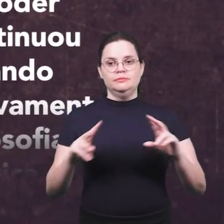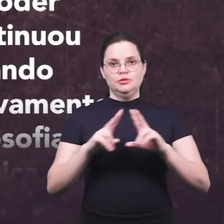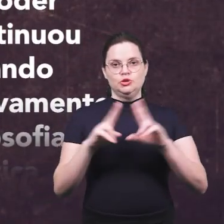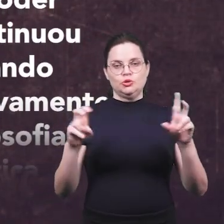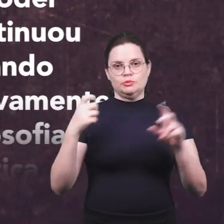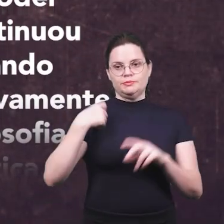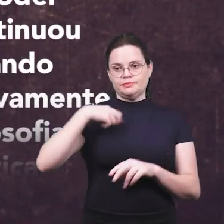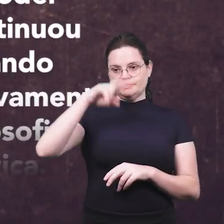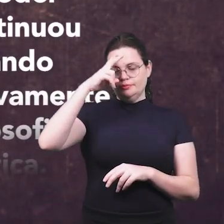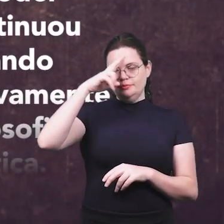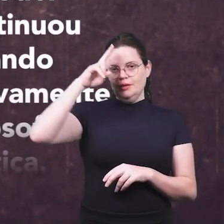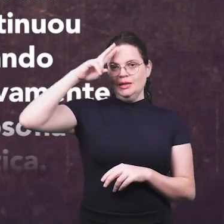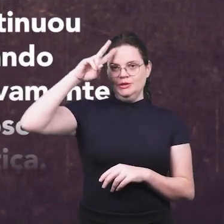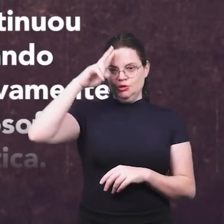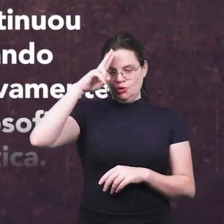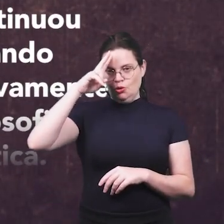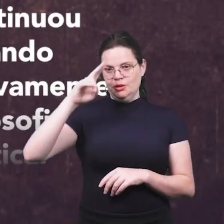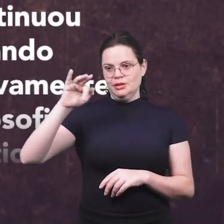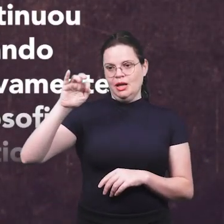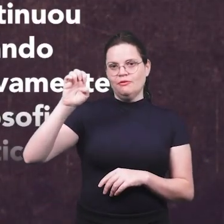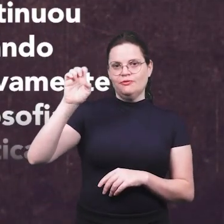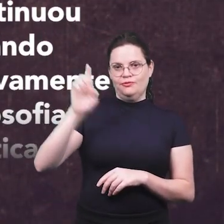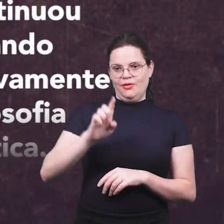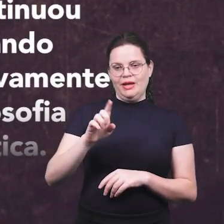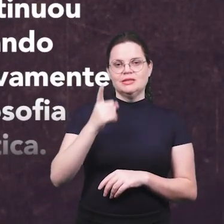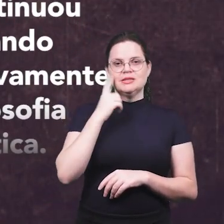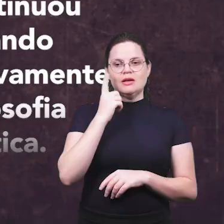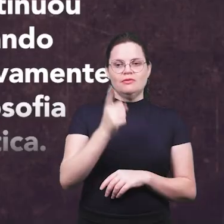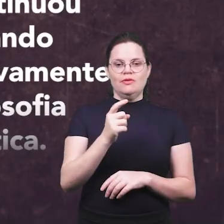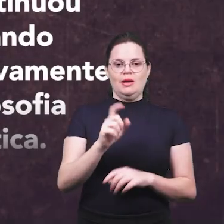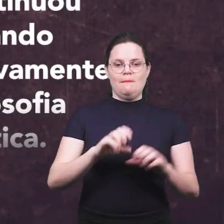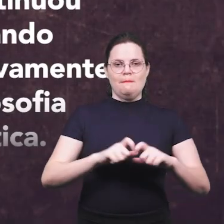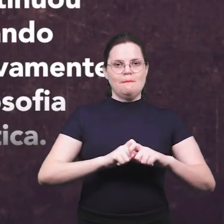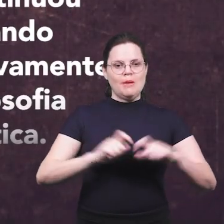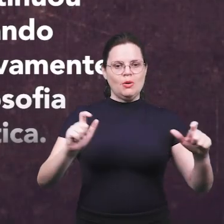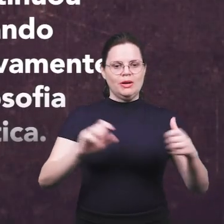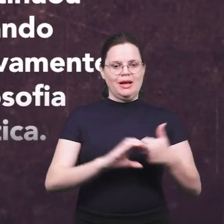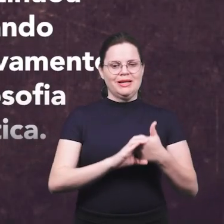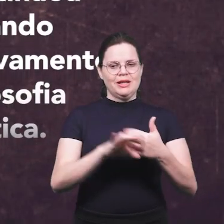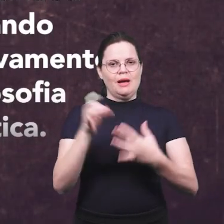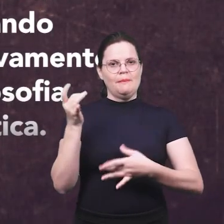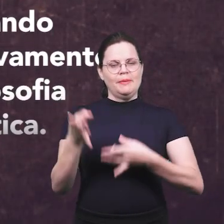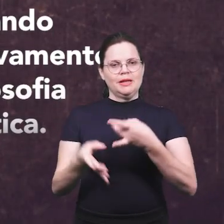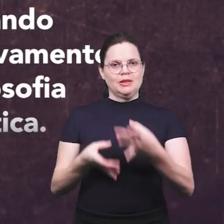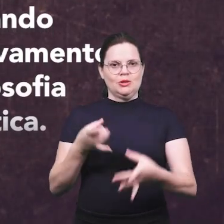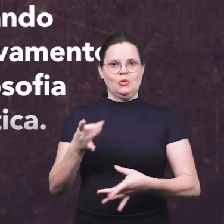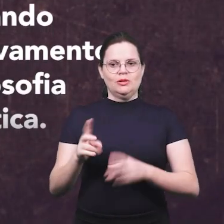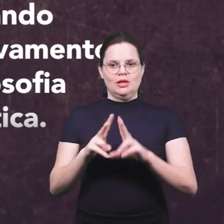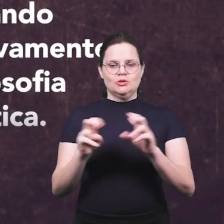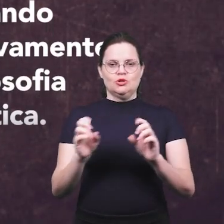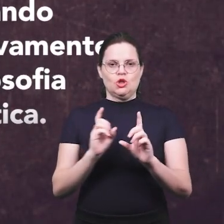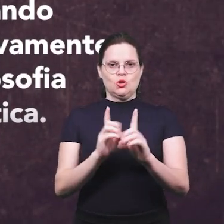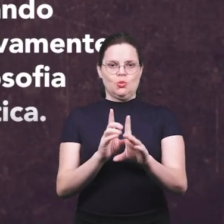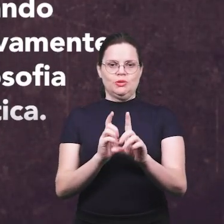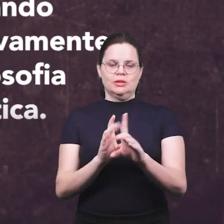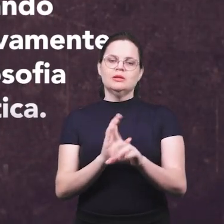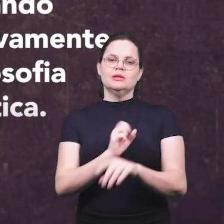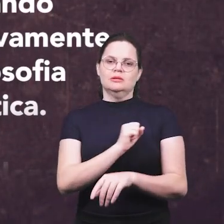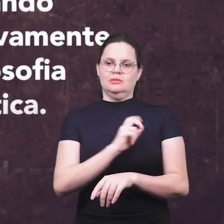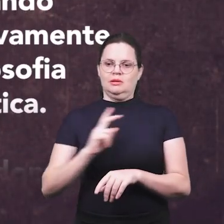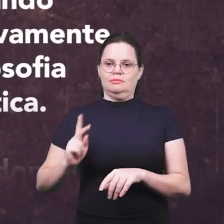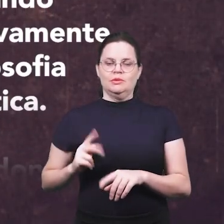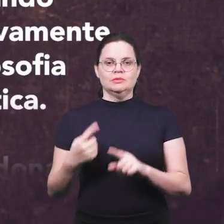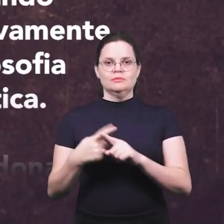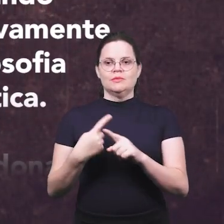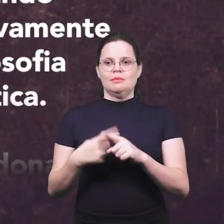fé, com o abandono da doutrina apostólica, grande parte do cristianismo saiu do rumo pelo abandono da palavra e